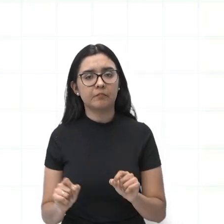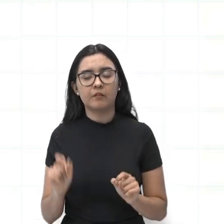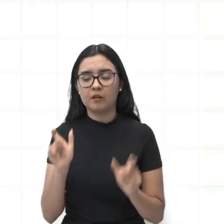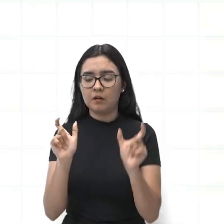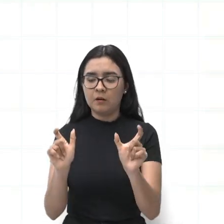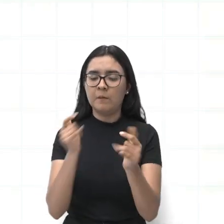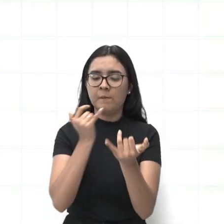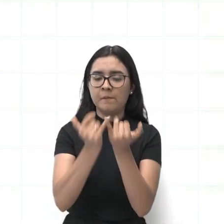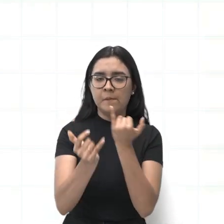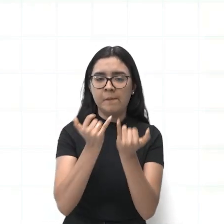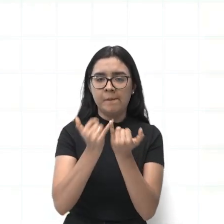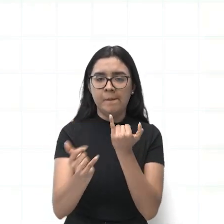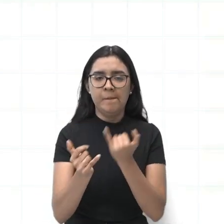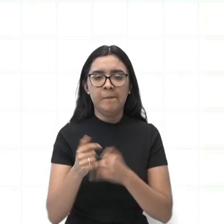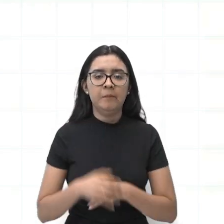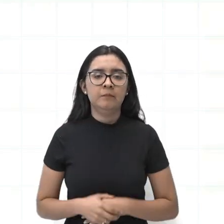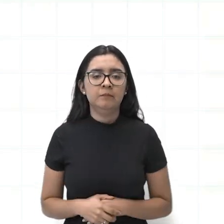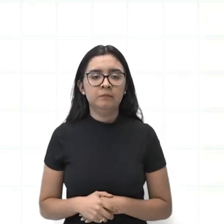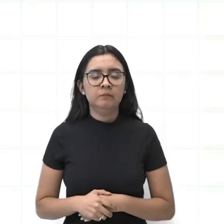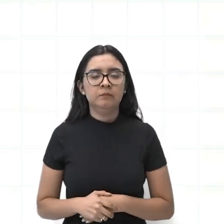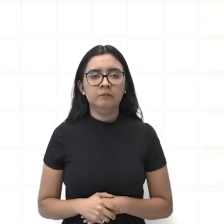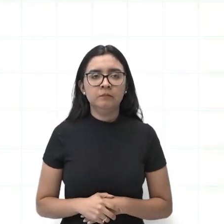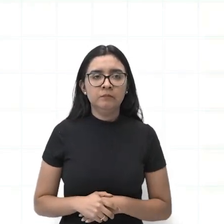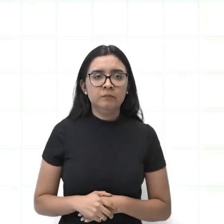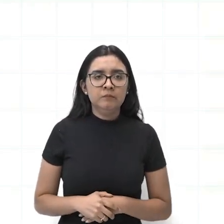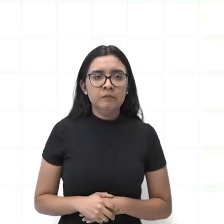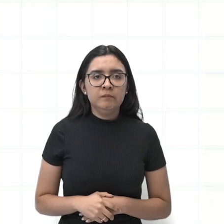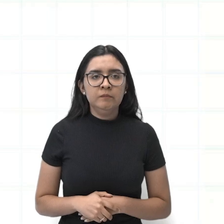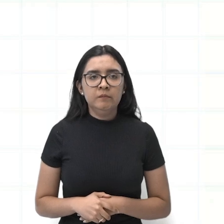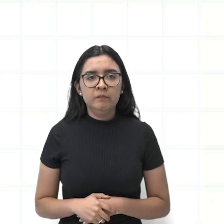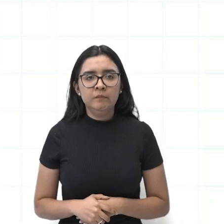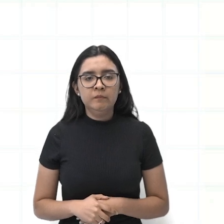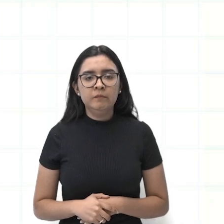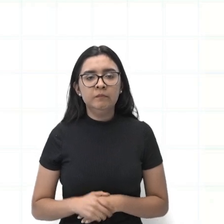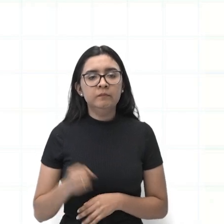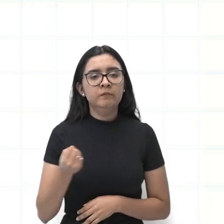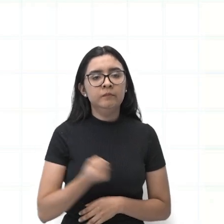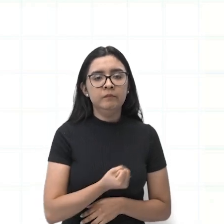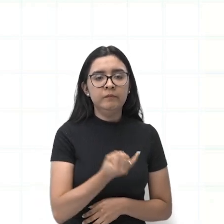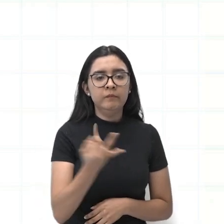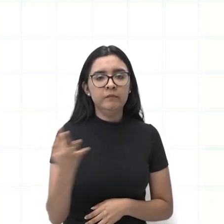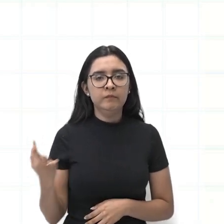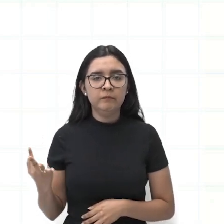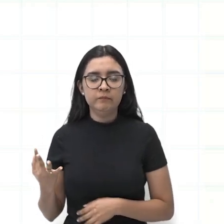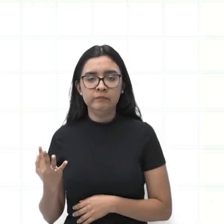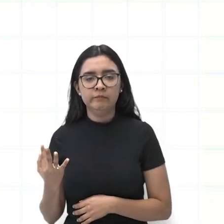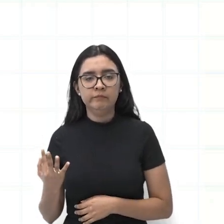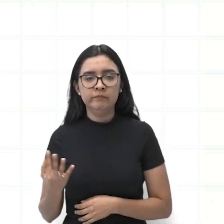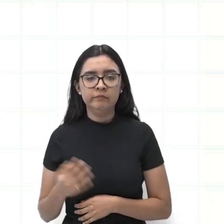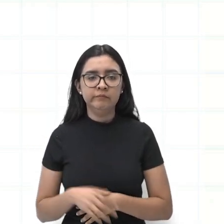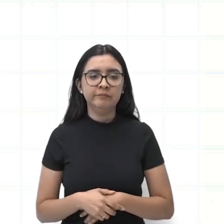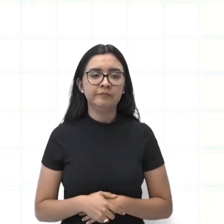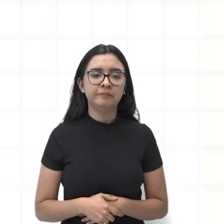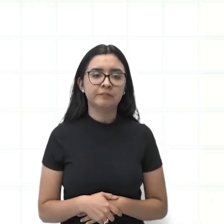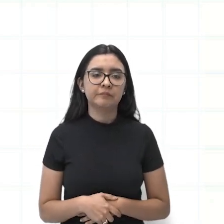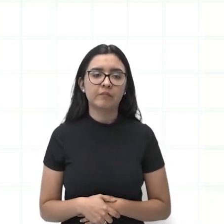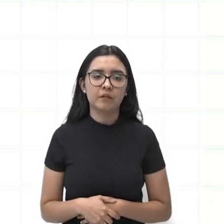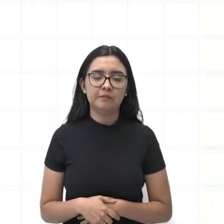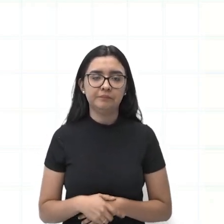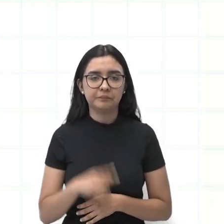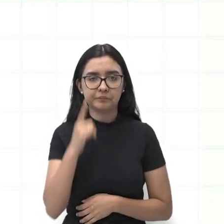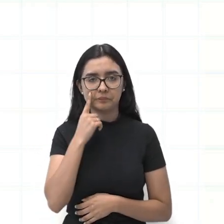para entender o que está sendo pedido aqui, né? A pergunta. How many é saber quantos, tá?